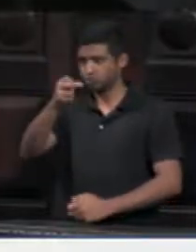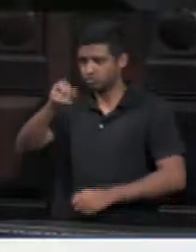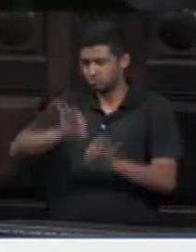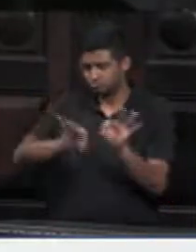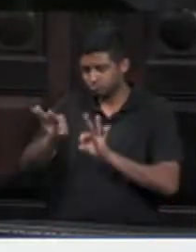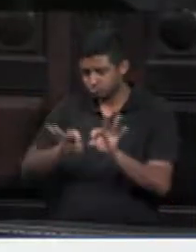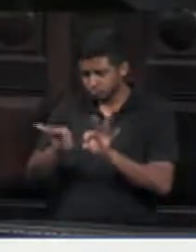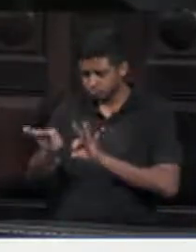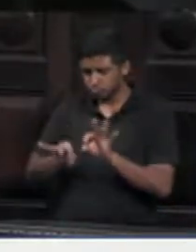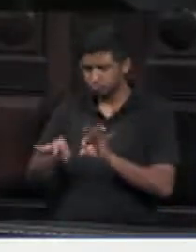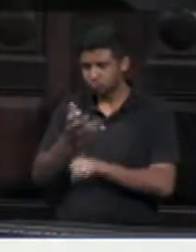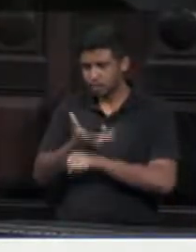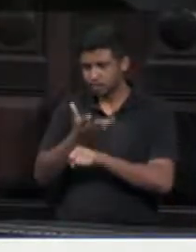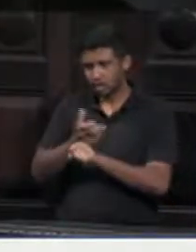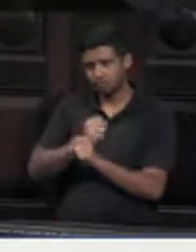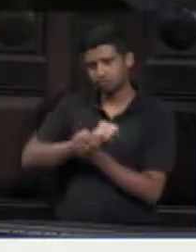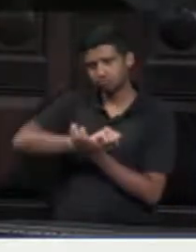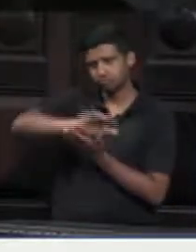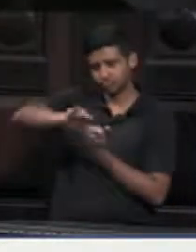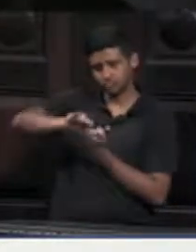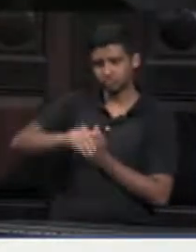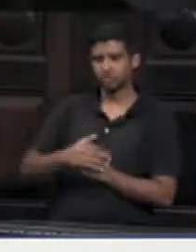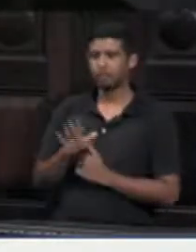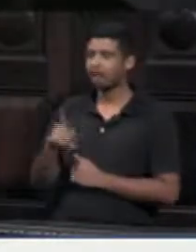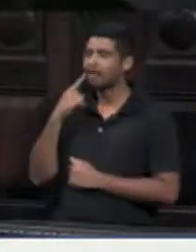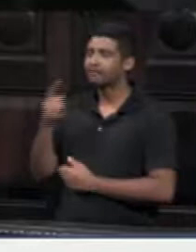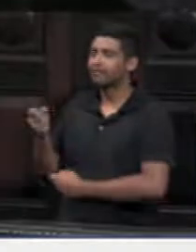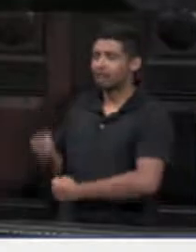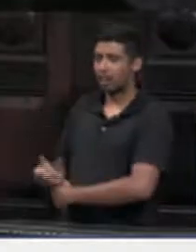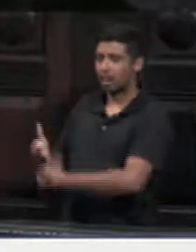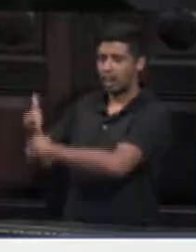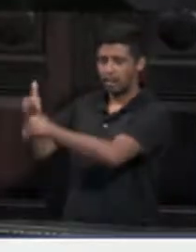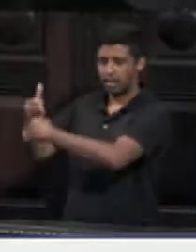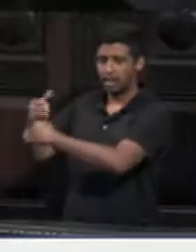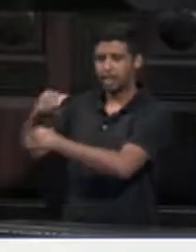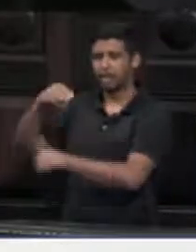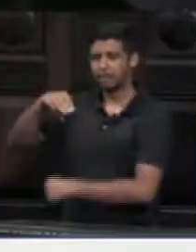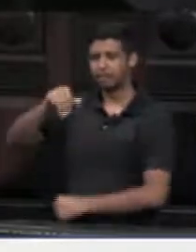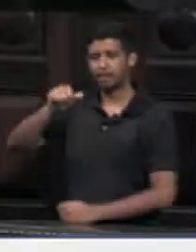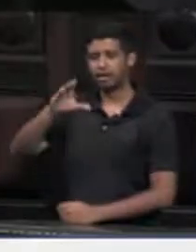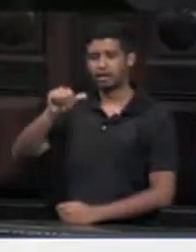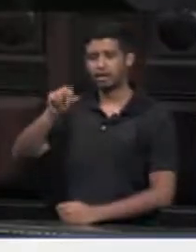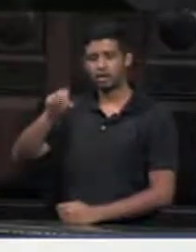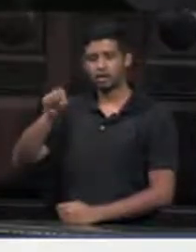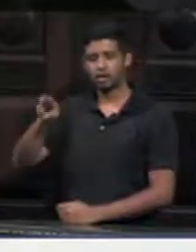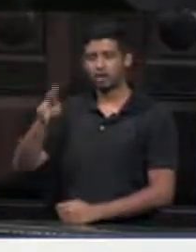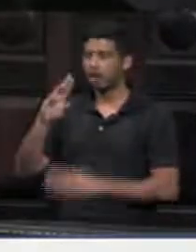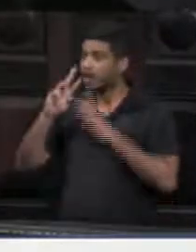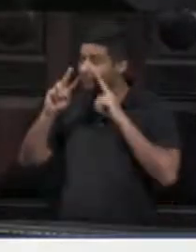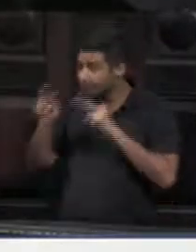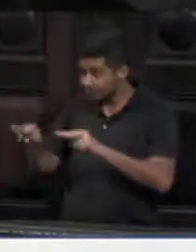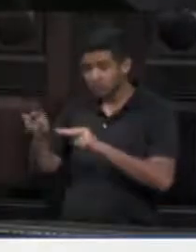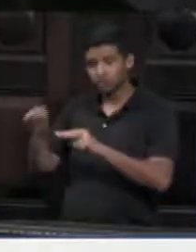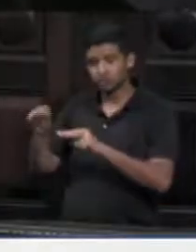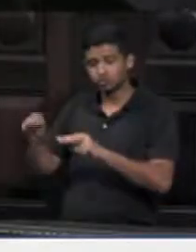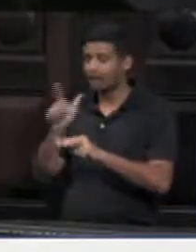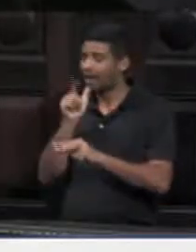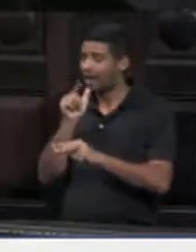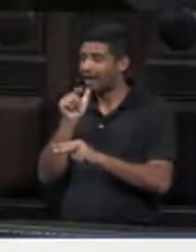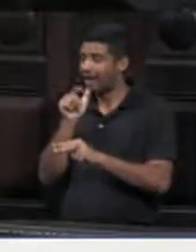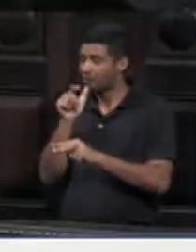sobre essa matéria. A barragem do Guapiaçu, ela visava o abastecimento